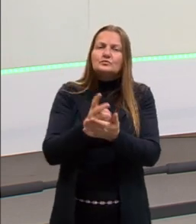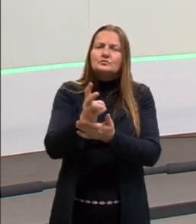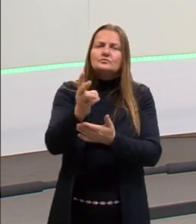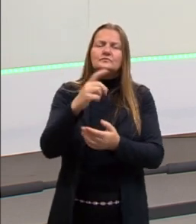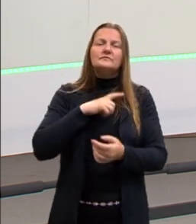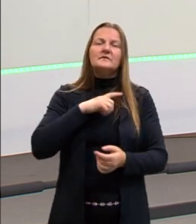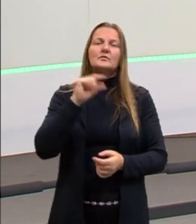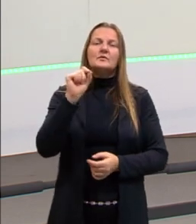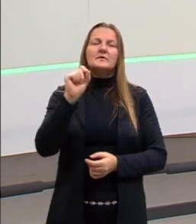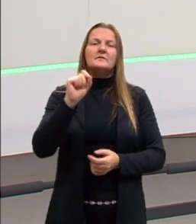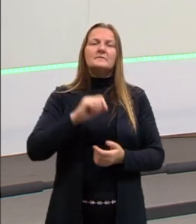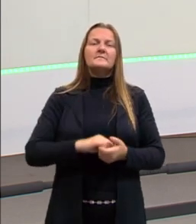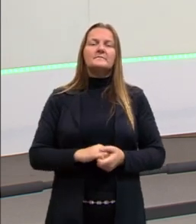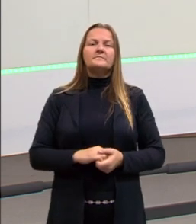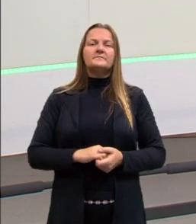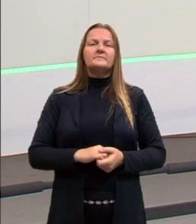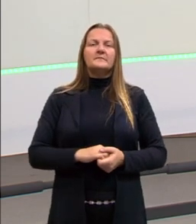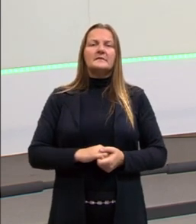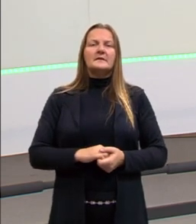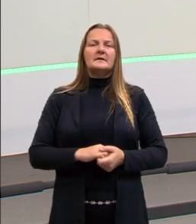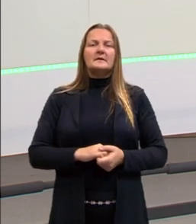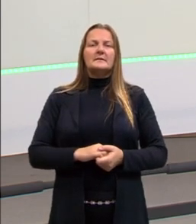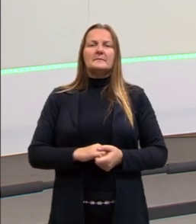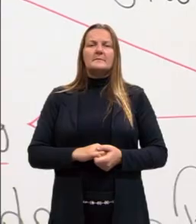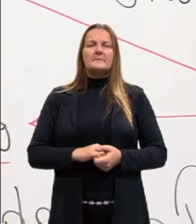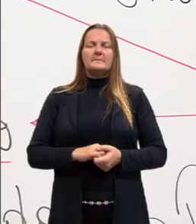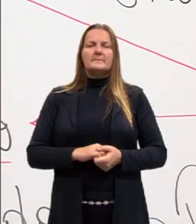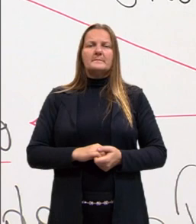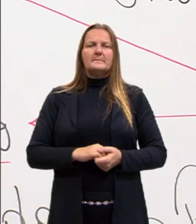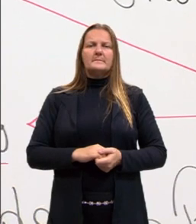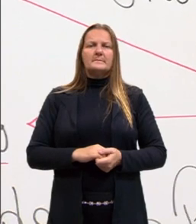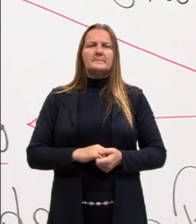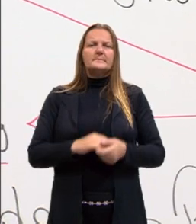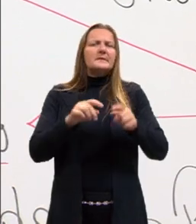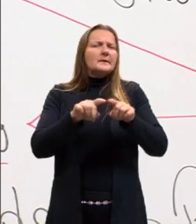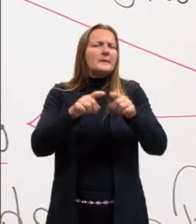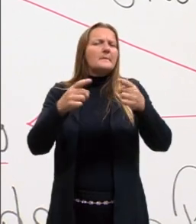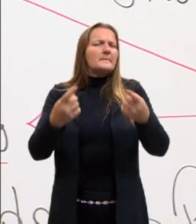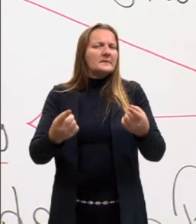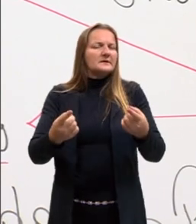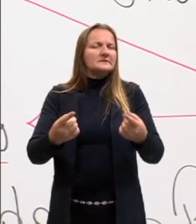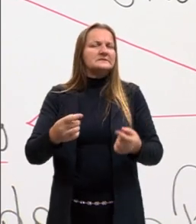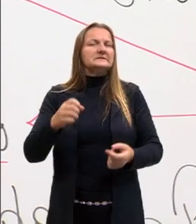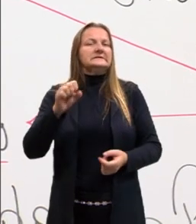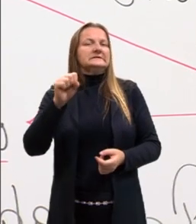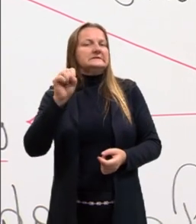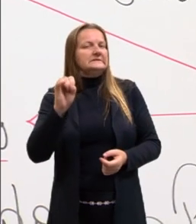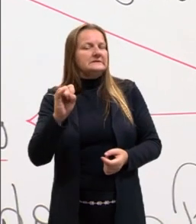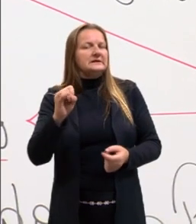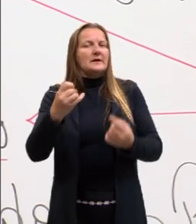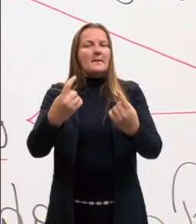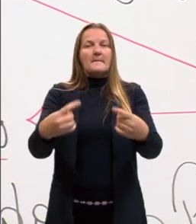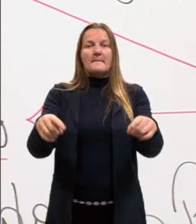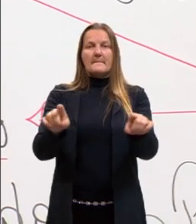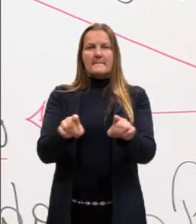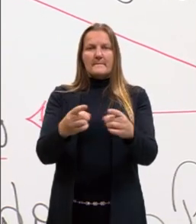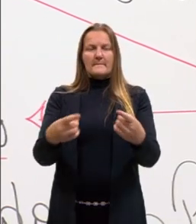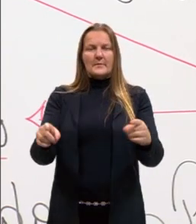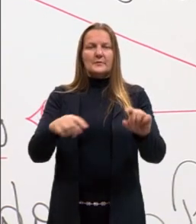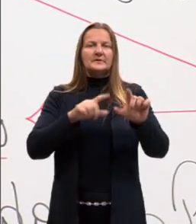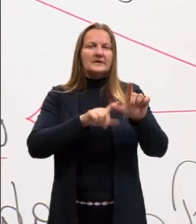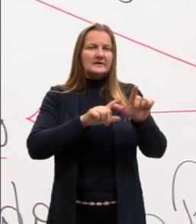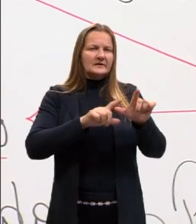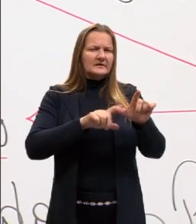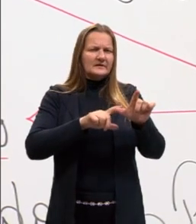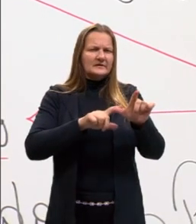nós vamos ter o que o pretérito imperfeito mas quando a música a letra